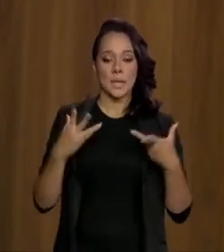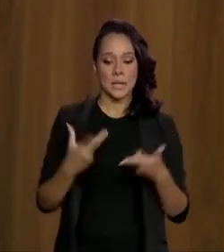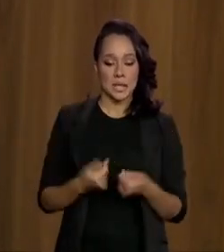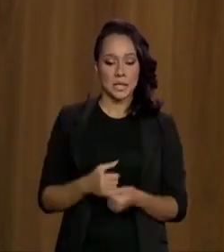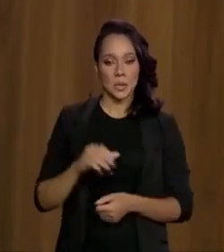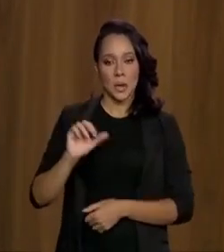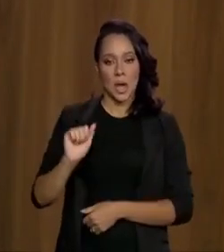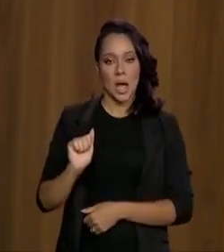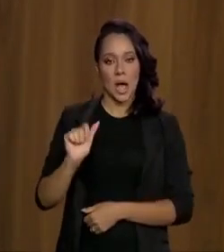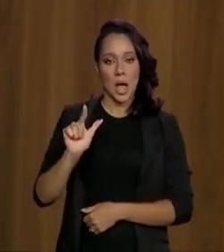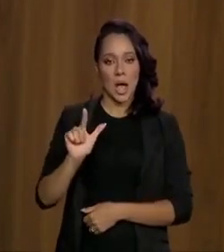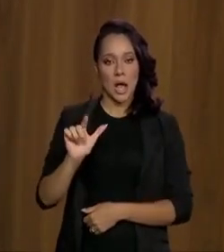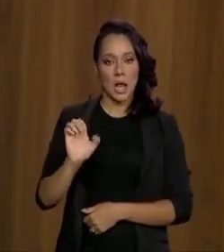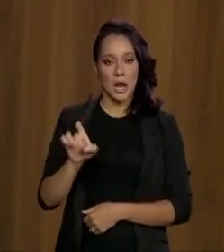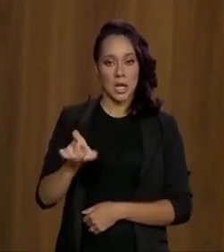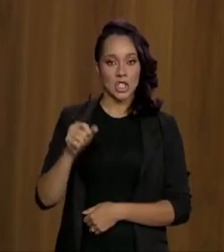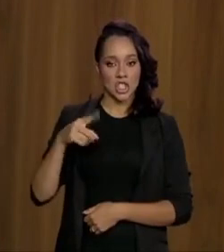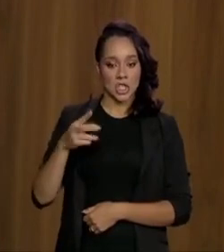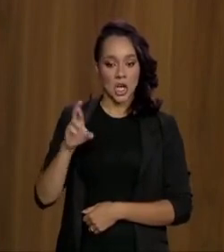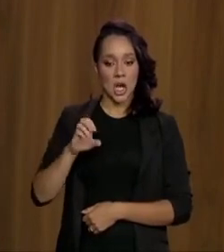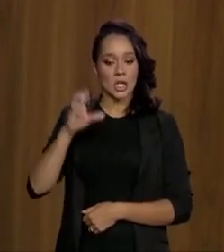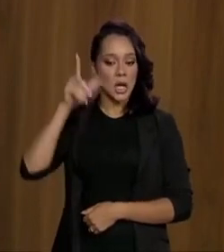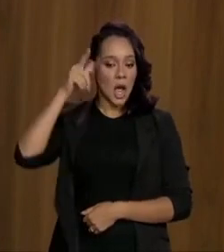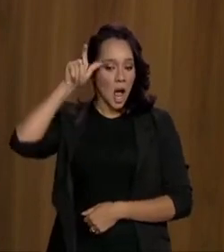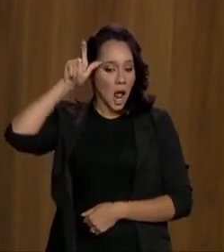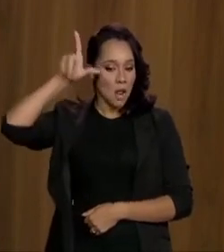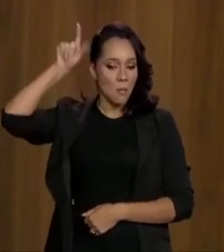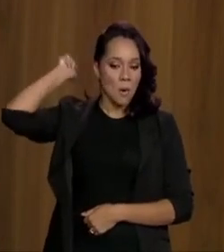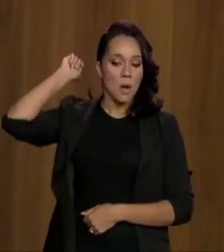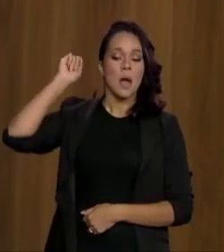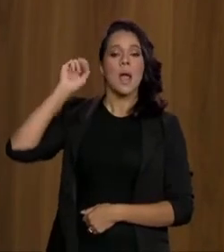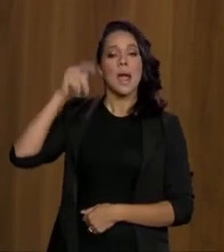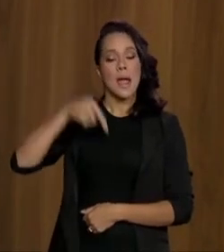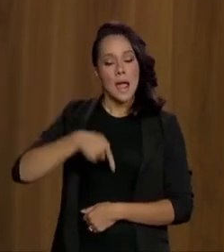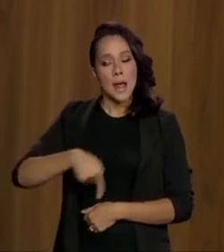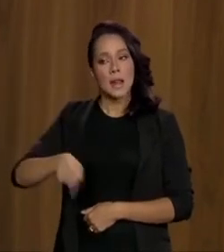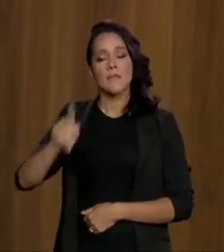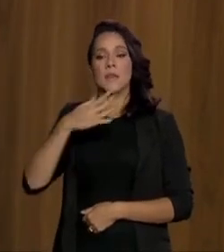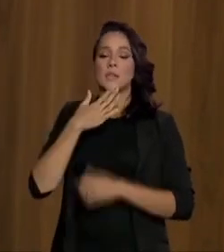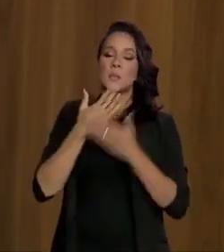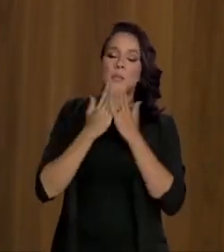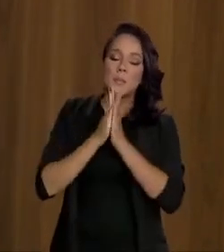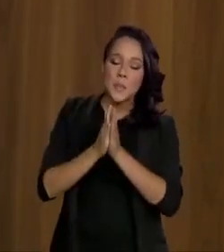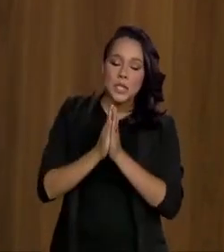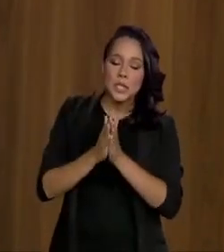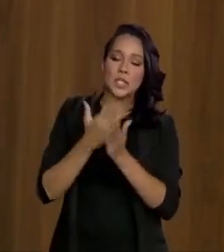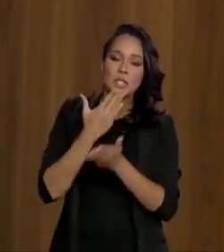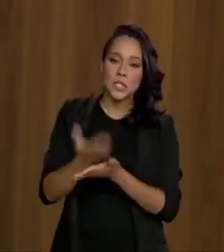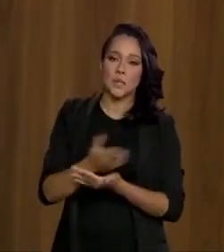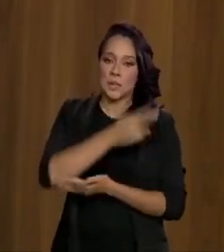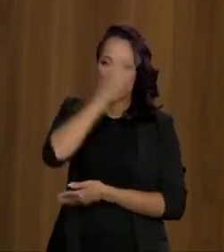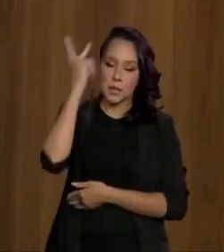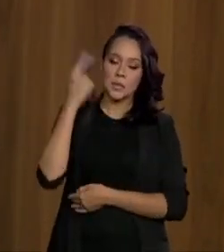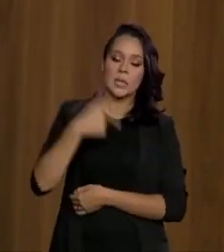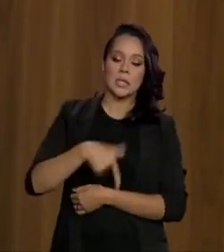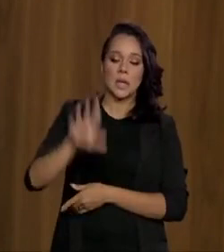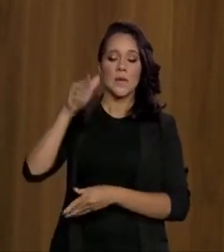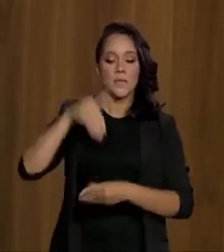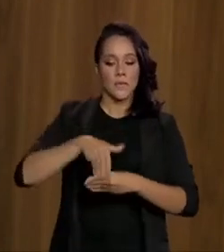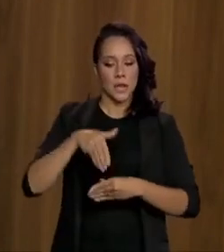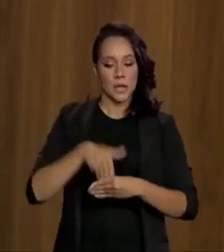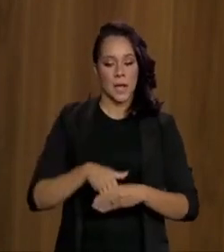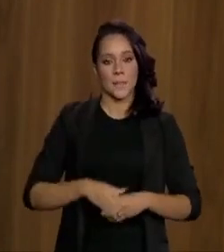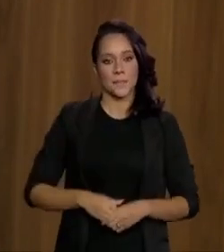Tribunal Superior Eleitoral, na última sessão presencial antes das eleições, ele fez um apelo para que as pessoas compareçam